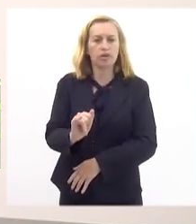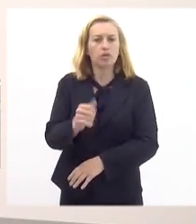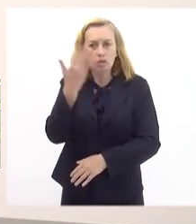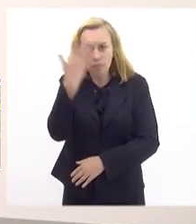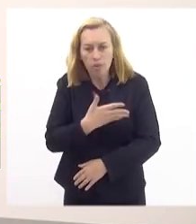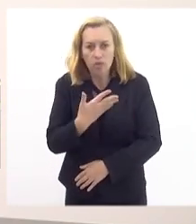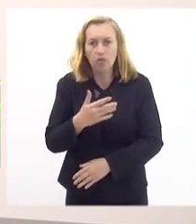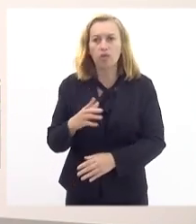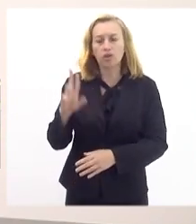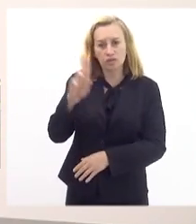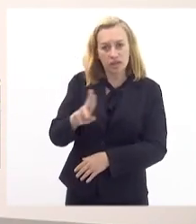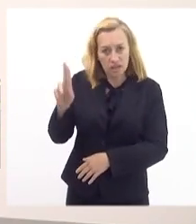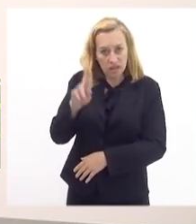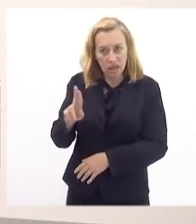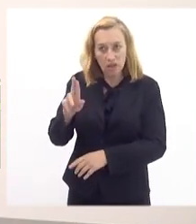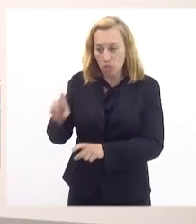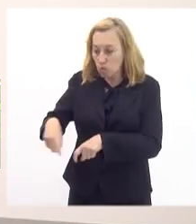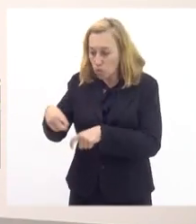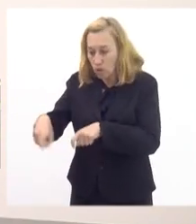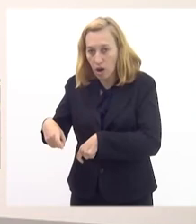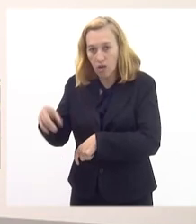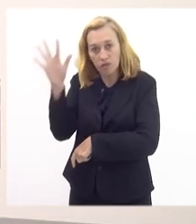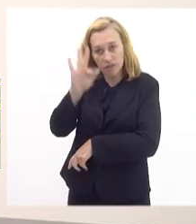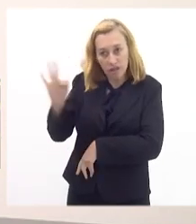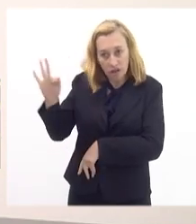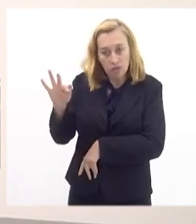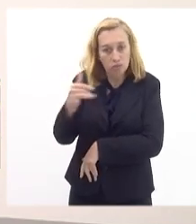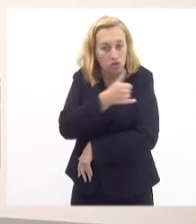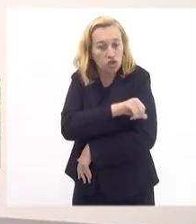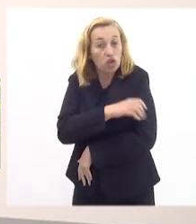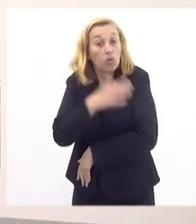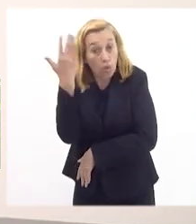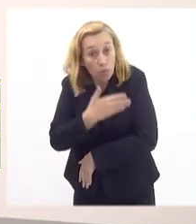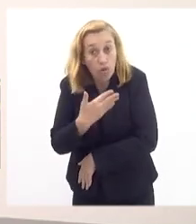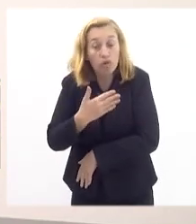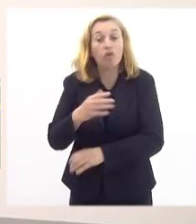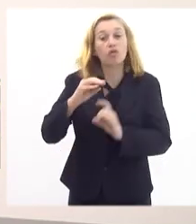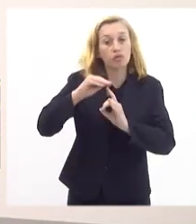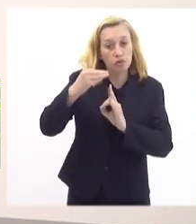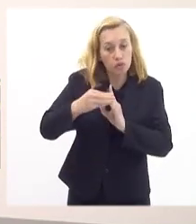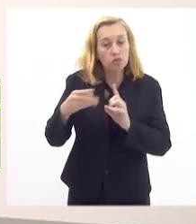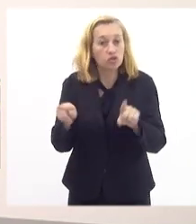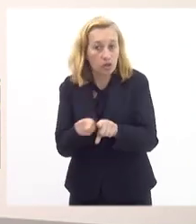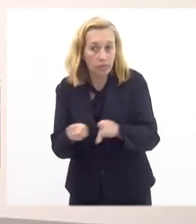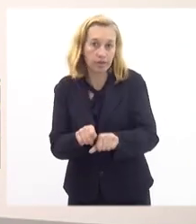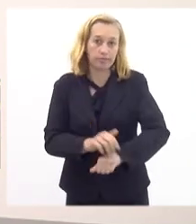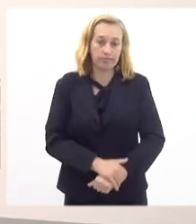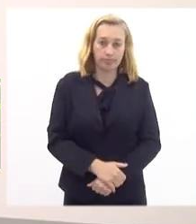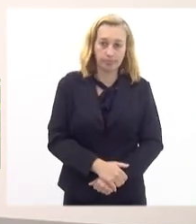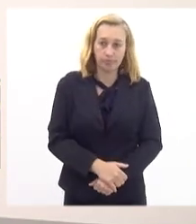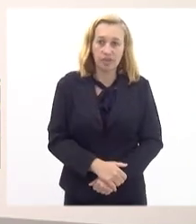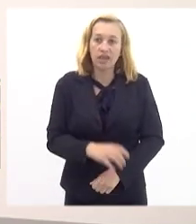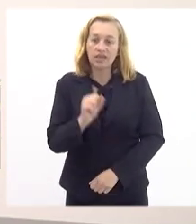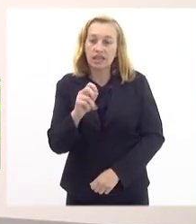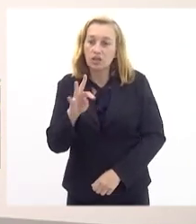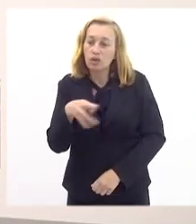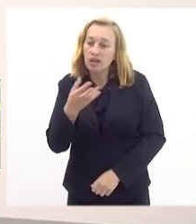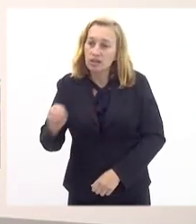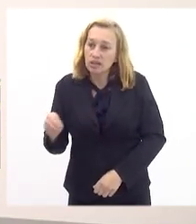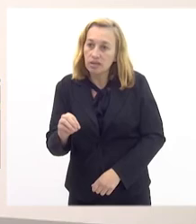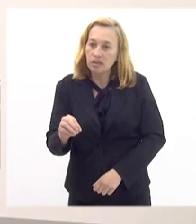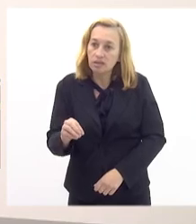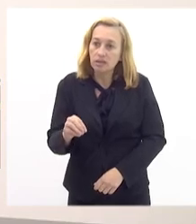a Universidade Federal Rural do Rio de Janeiro comprovou isso a Fiocruz comprovou isso saturação da